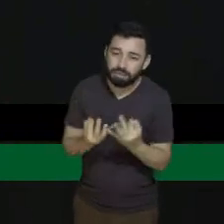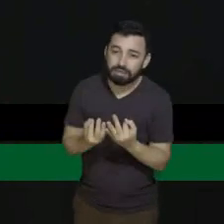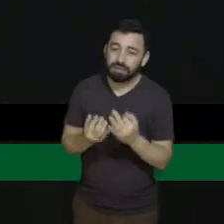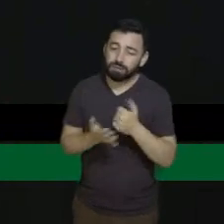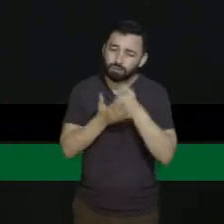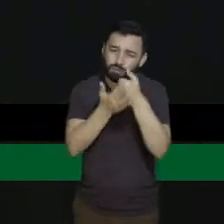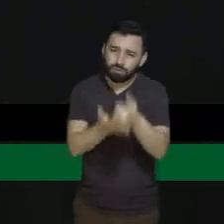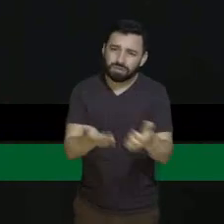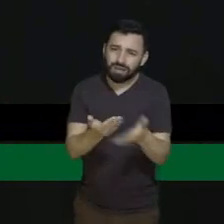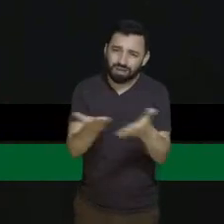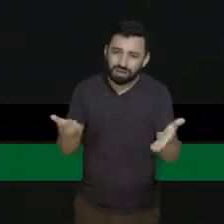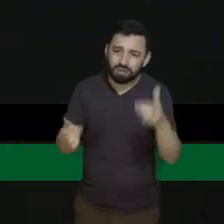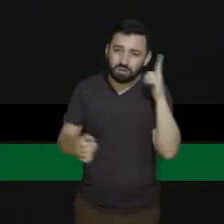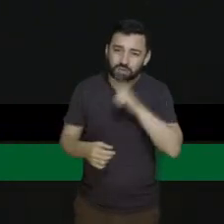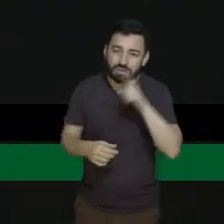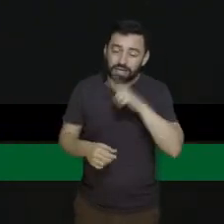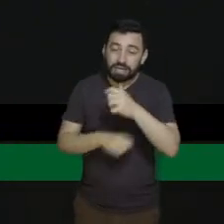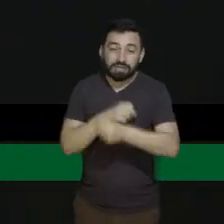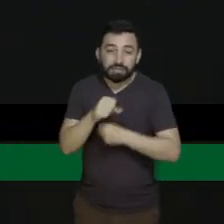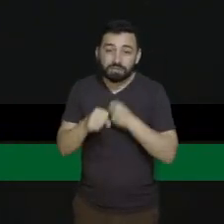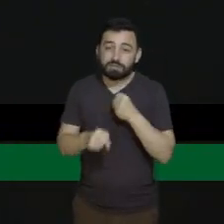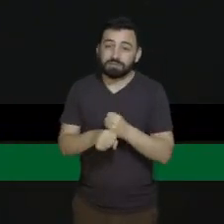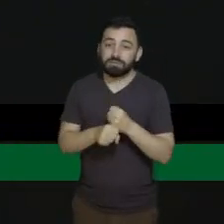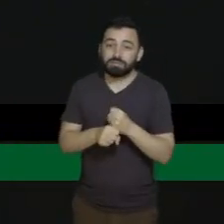terão oportunidade de, no ano que vem,